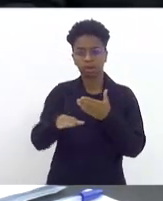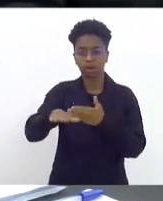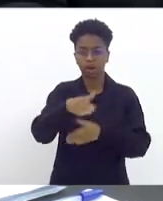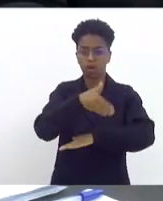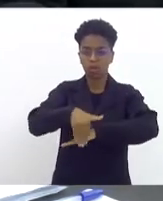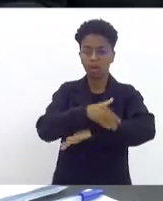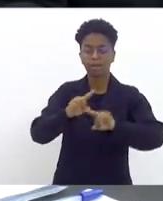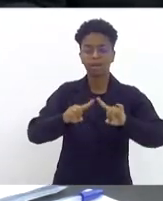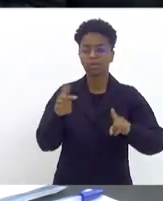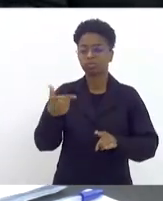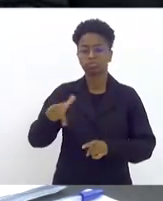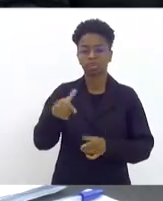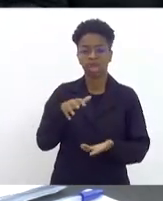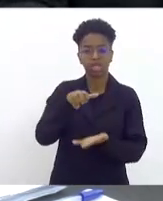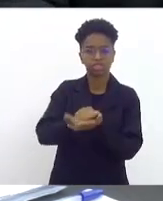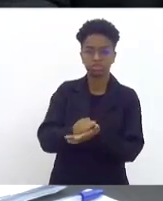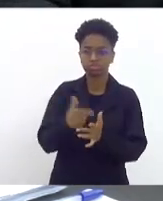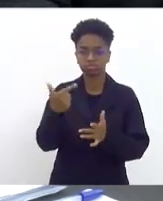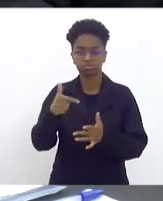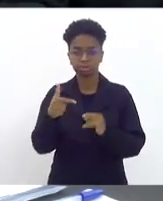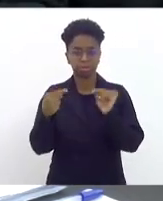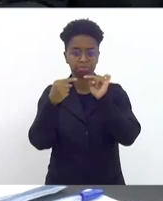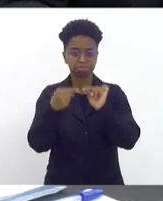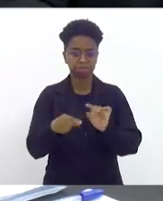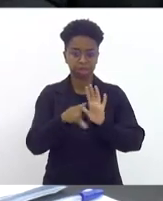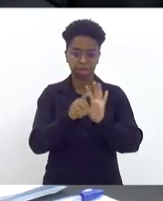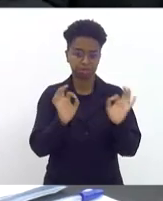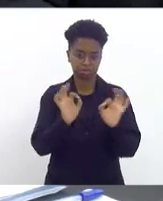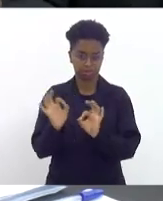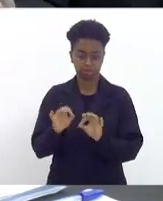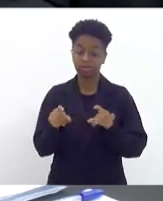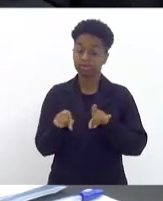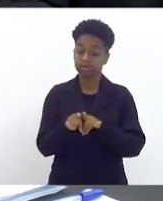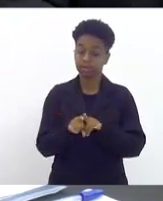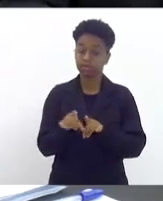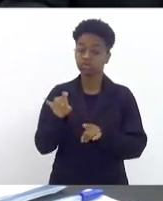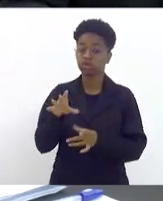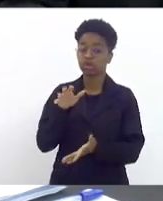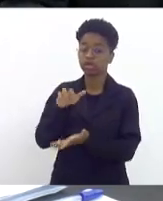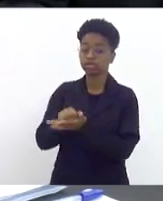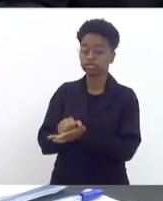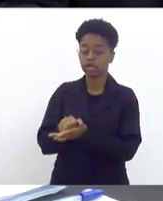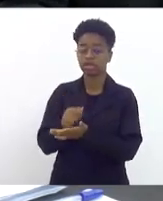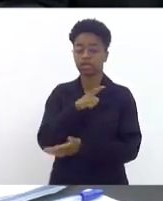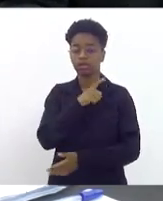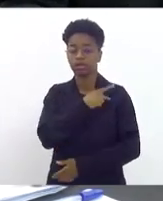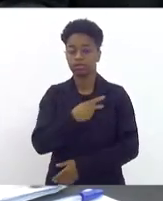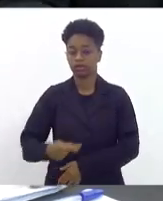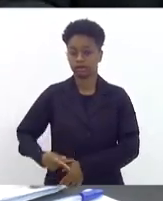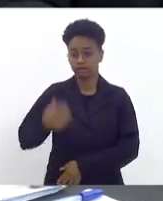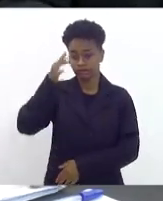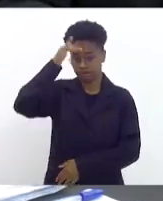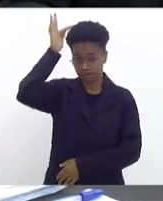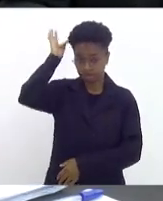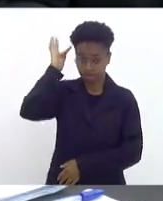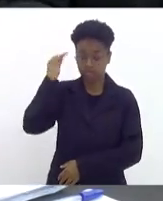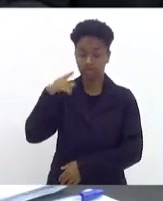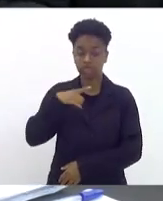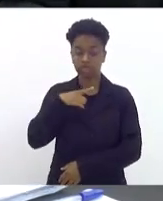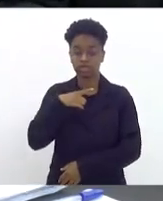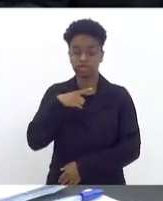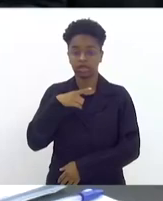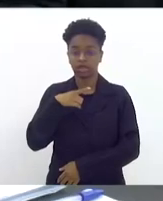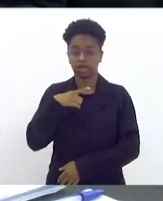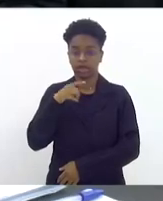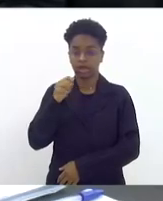de registro legalização e só para registrar e pedir ao presidente é o relatório de Pacheco é o Tenente Coronel